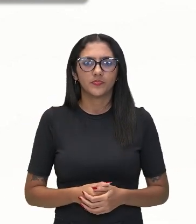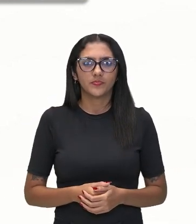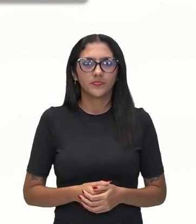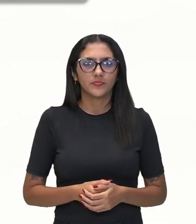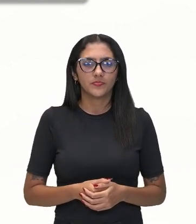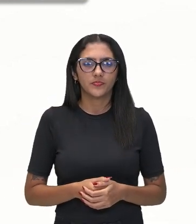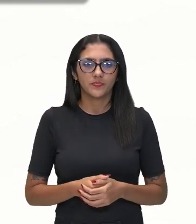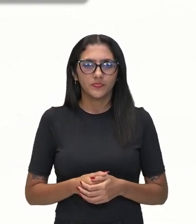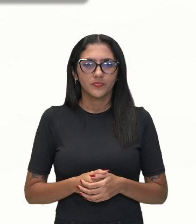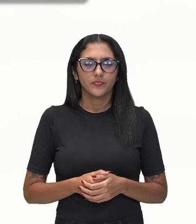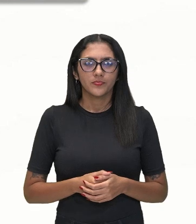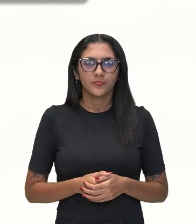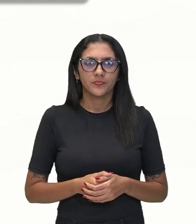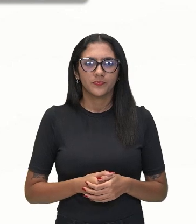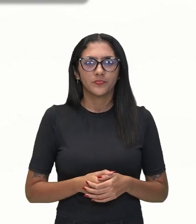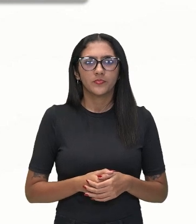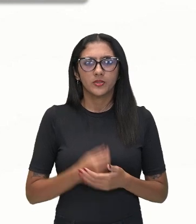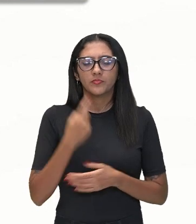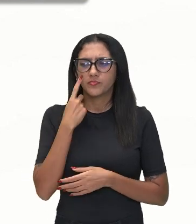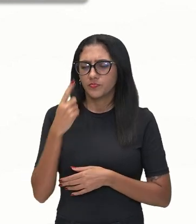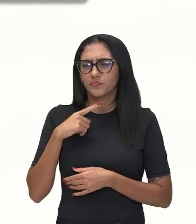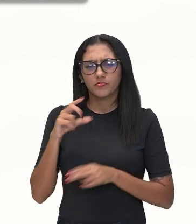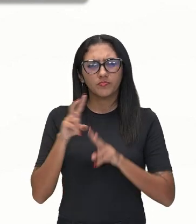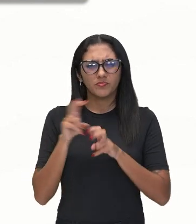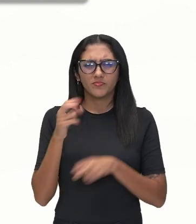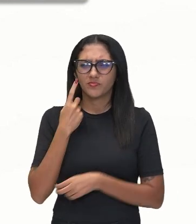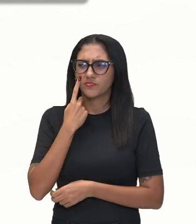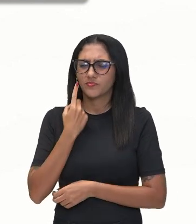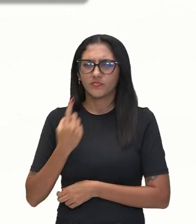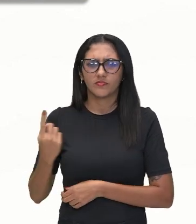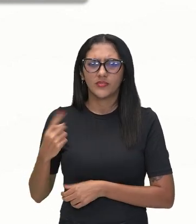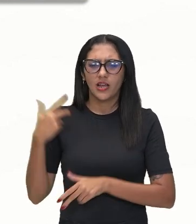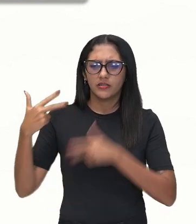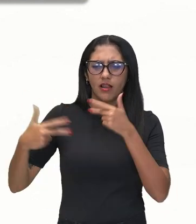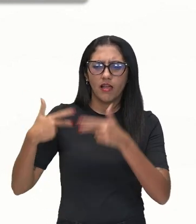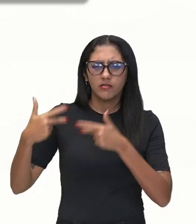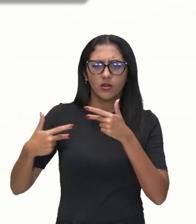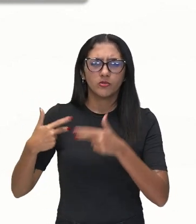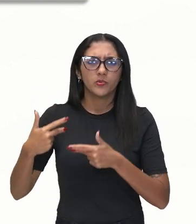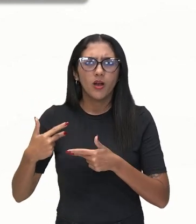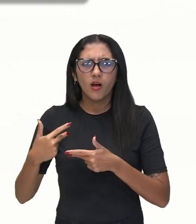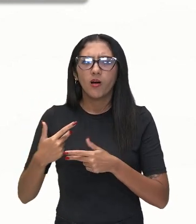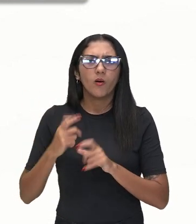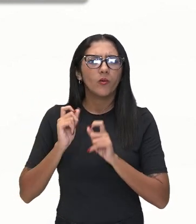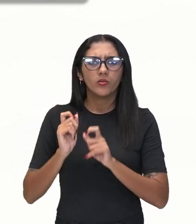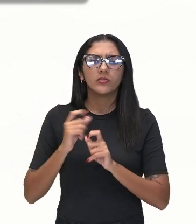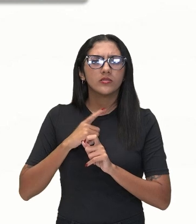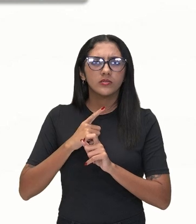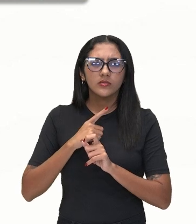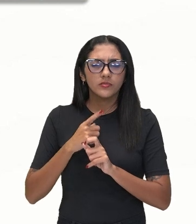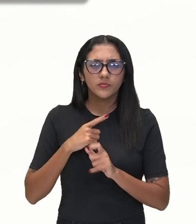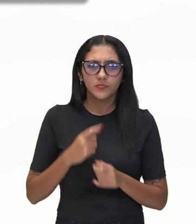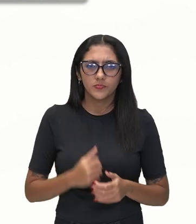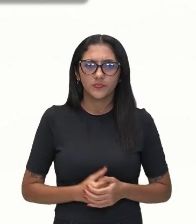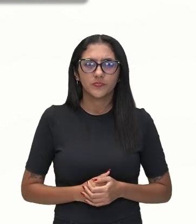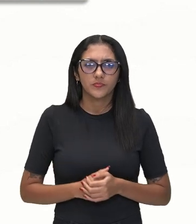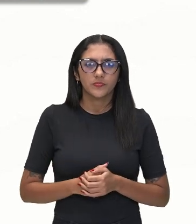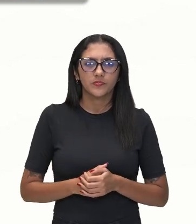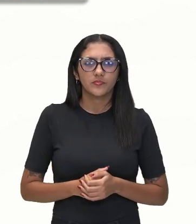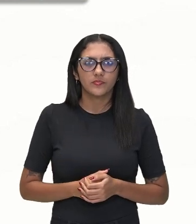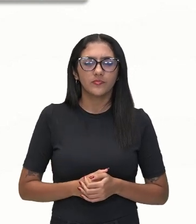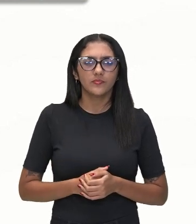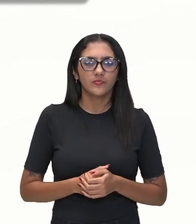quando já falamos ali de seleção natural, nós já estamos nos referindo, né, que ao longo